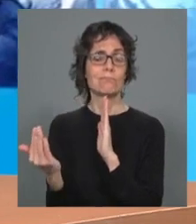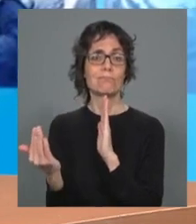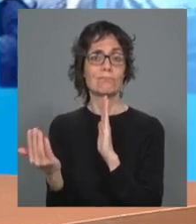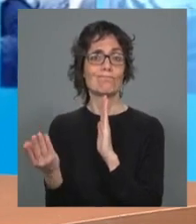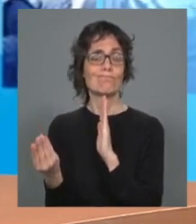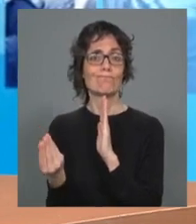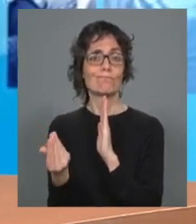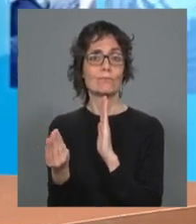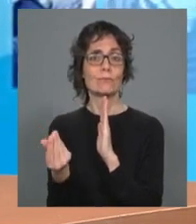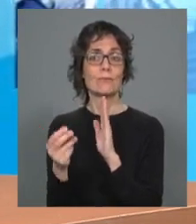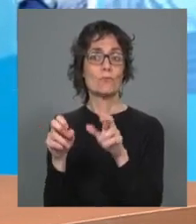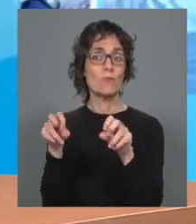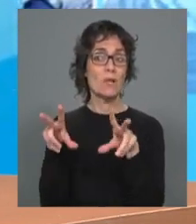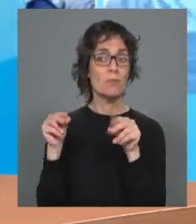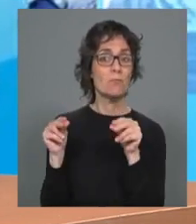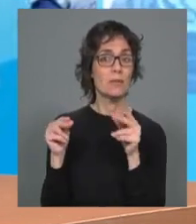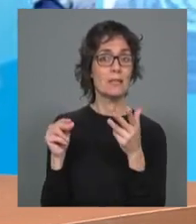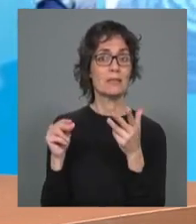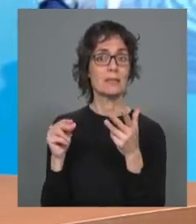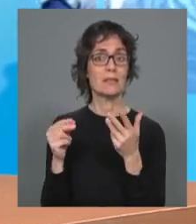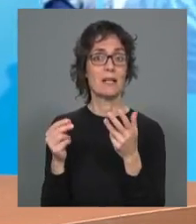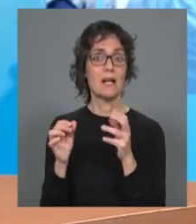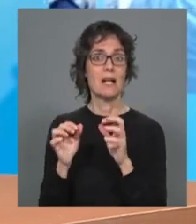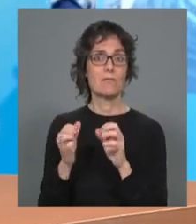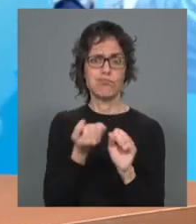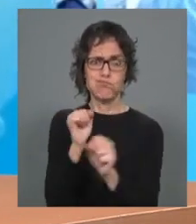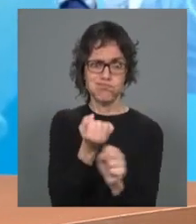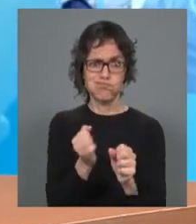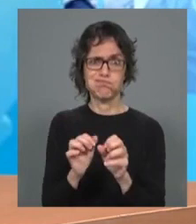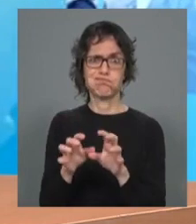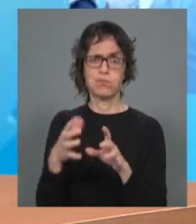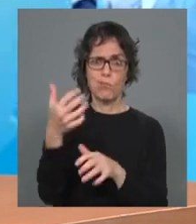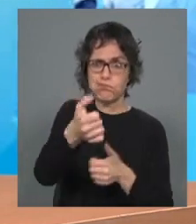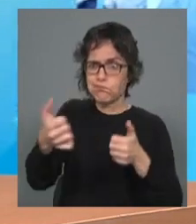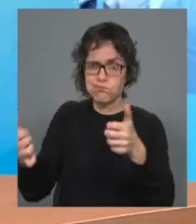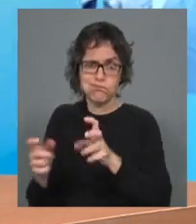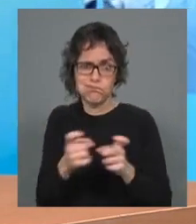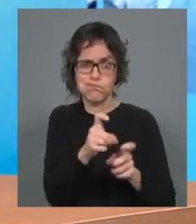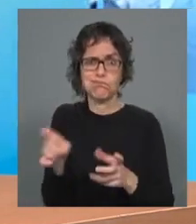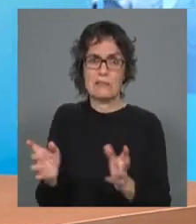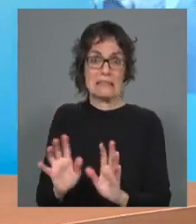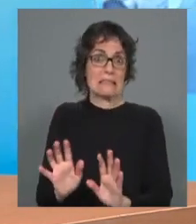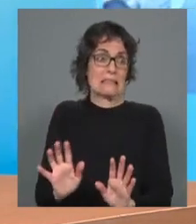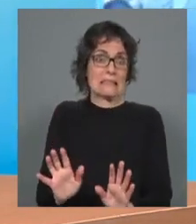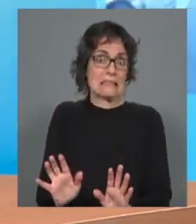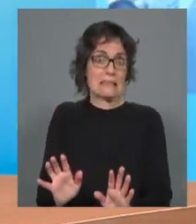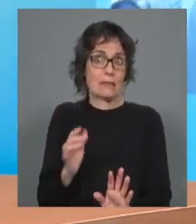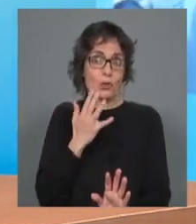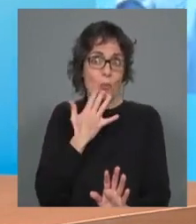enfim, formas de limpeza muito agressivas, como espaços que são preparados para ser diariamente higienizados e,